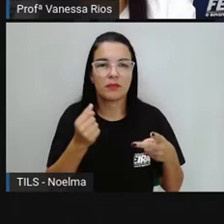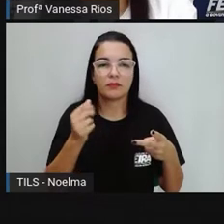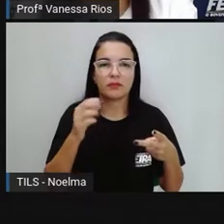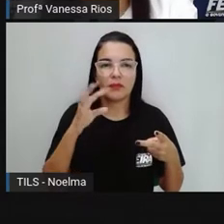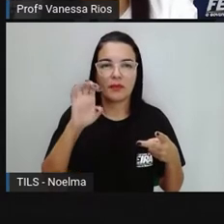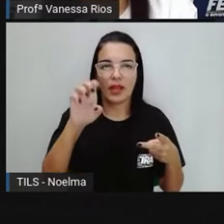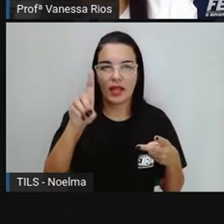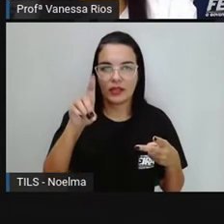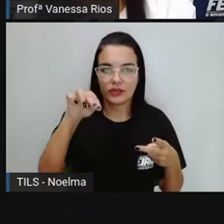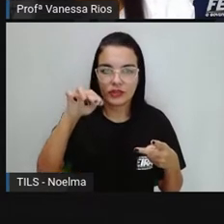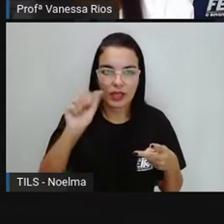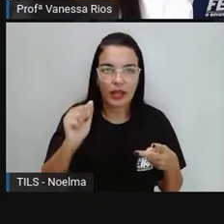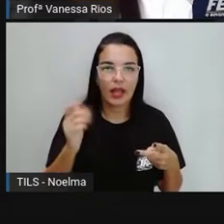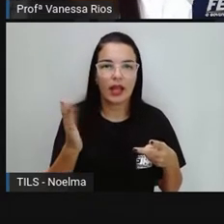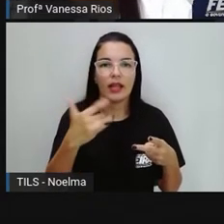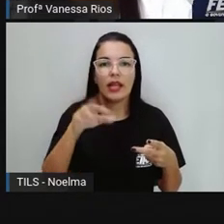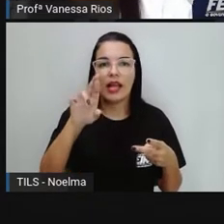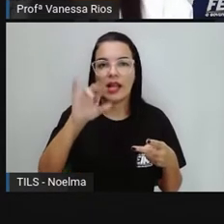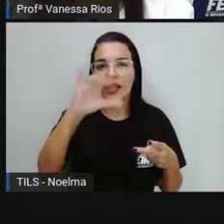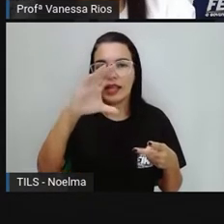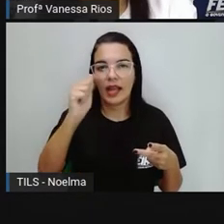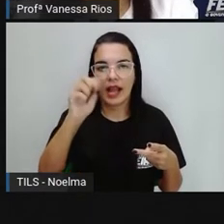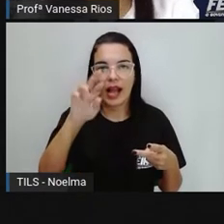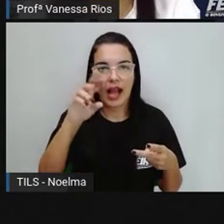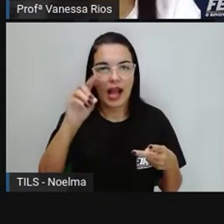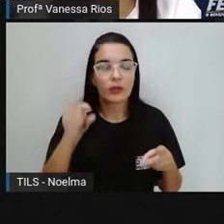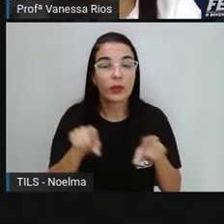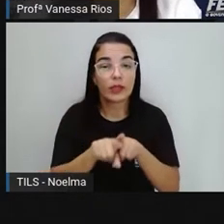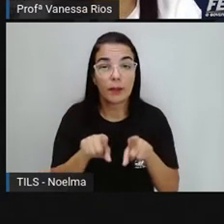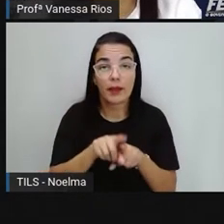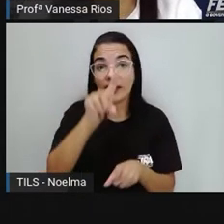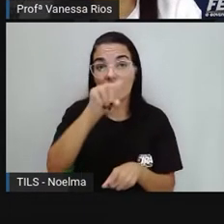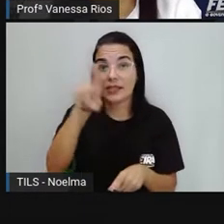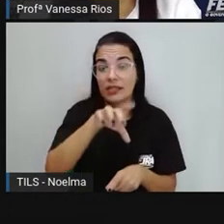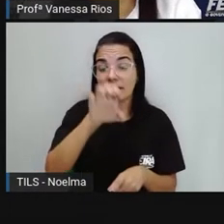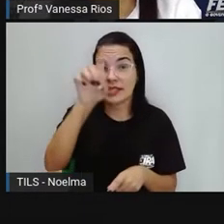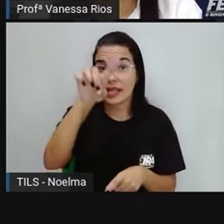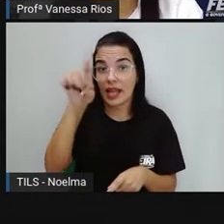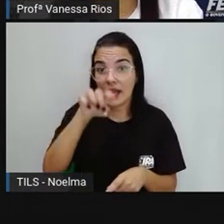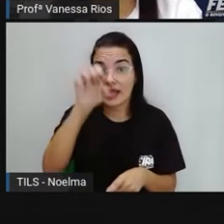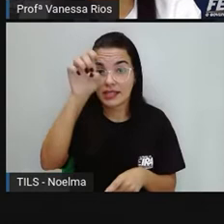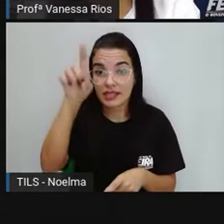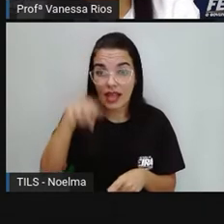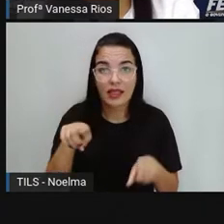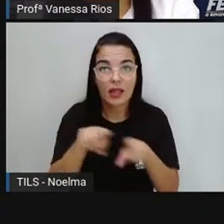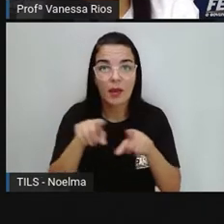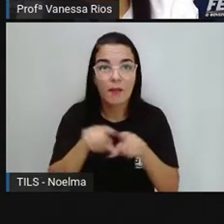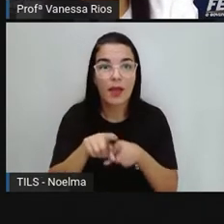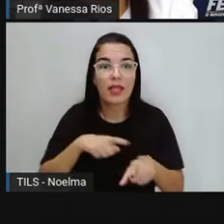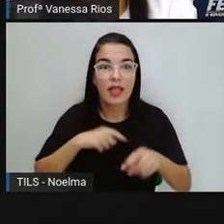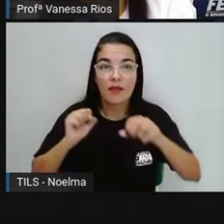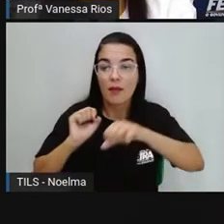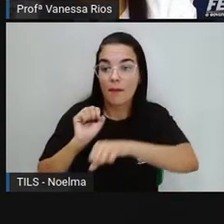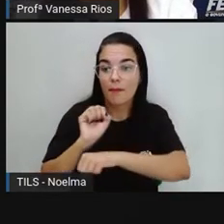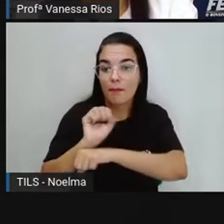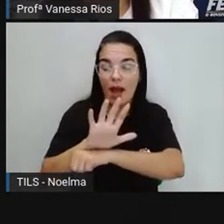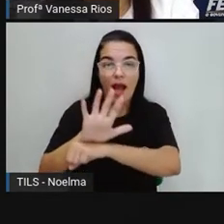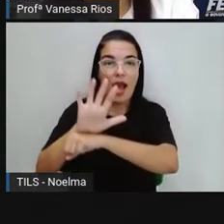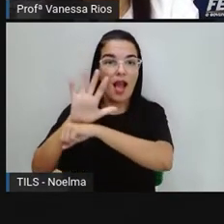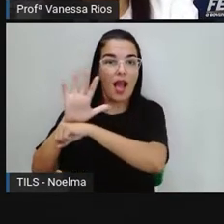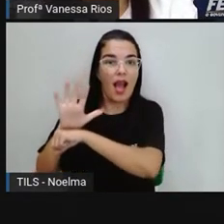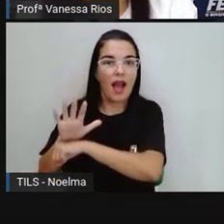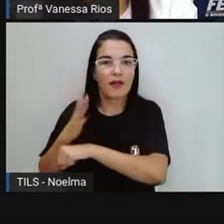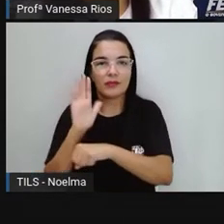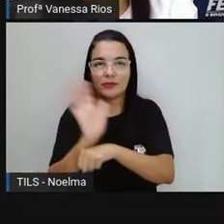Ricardo. Sem falar que Zezé também ganhou grande destaque no filme. abrindo a possibilidade de um